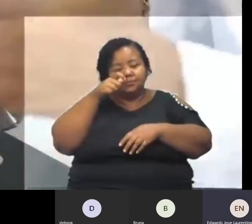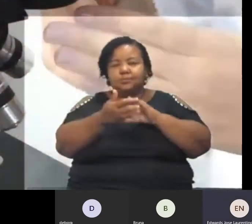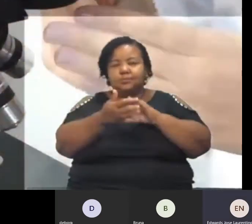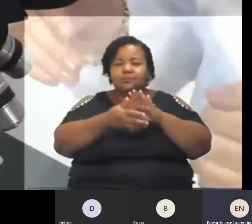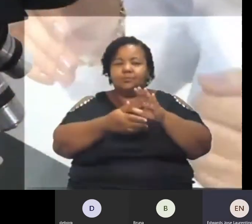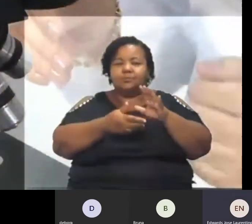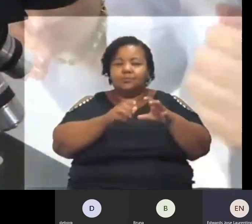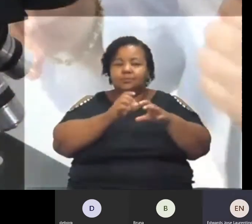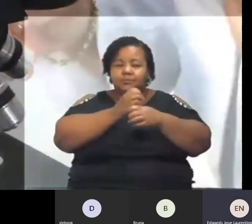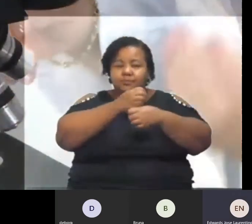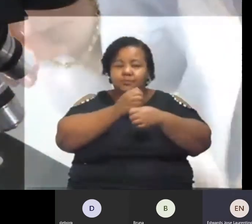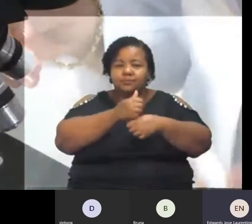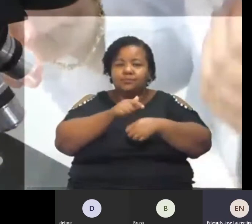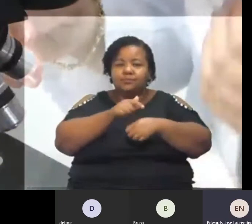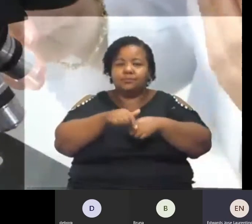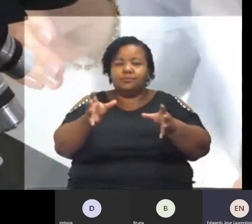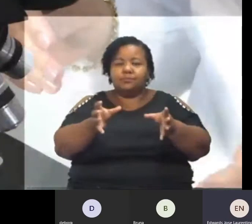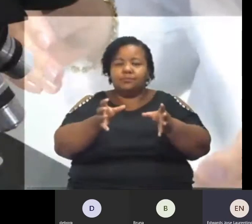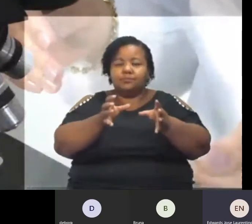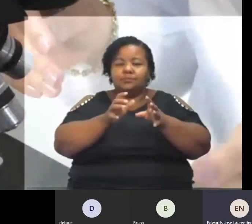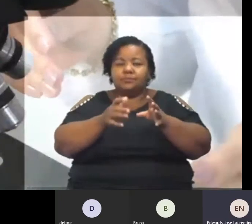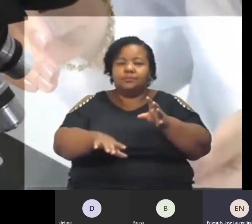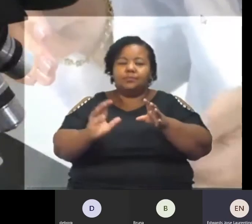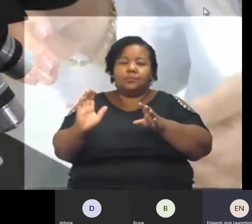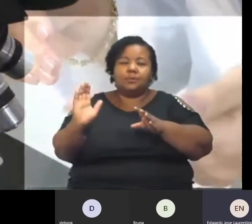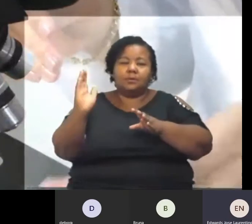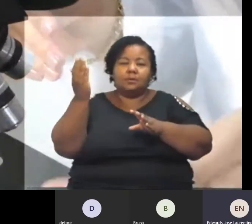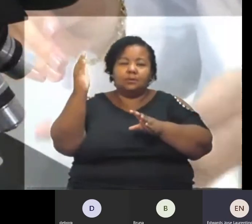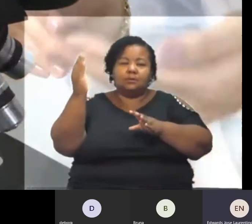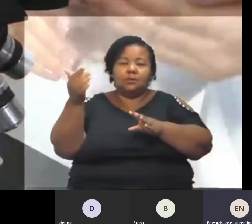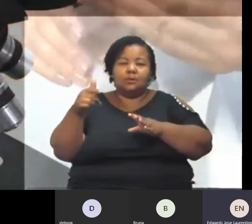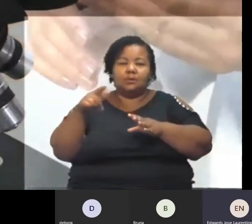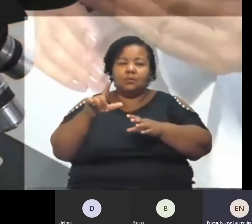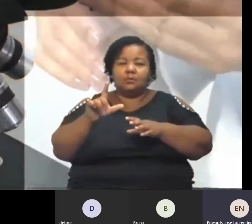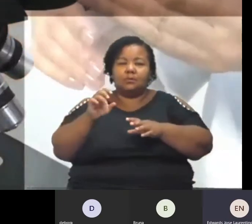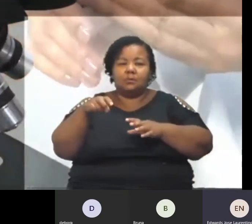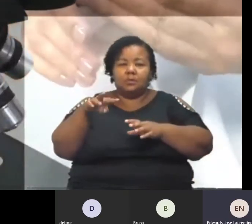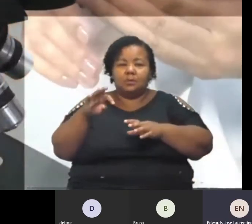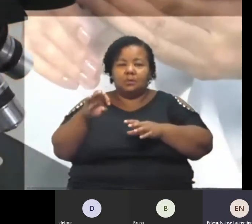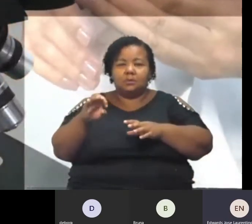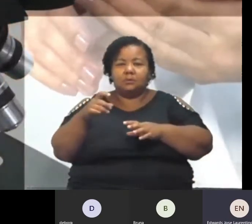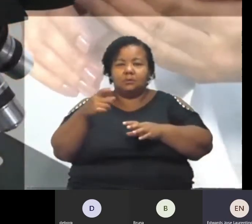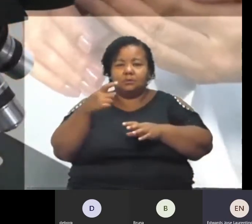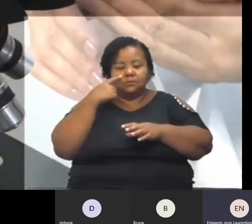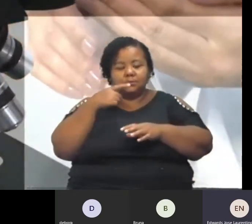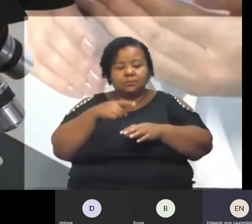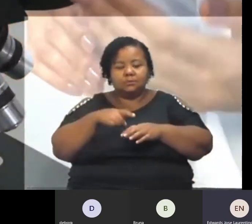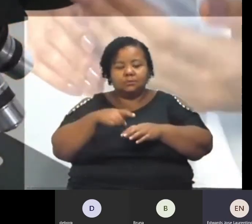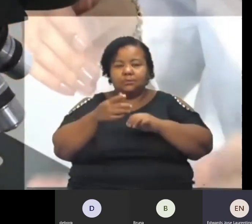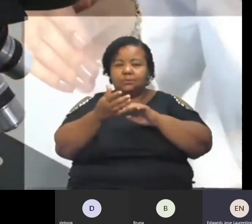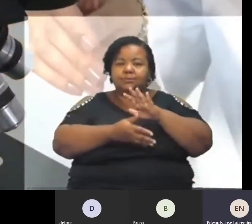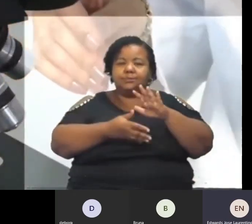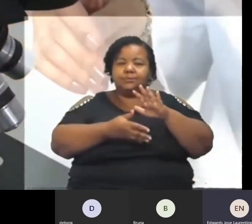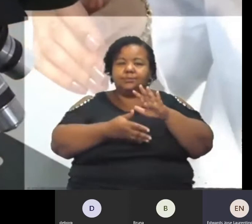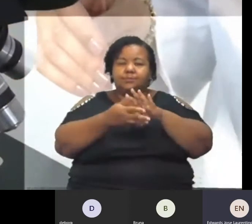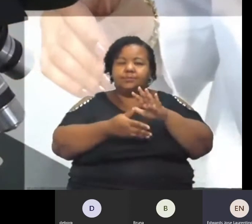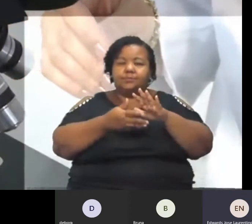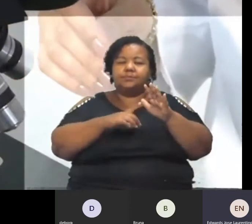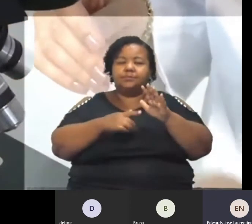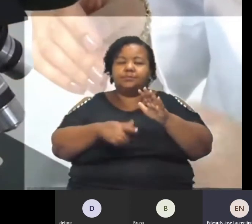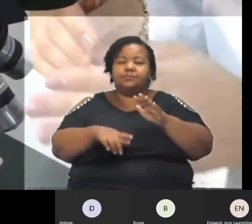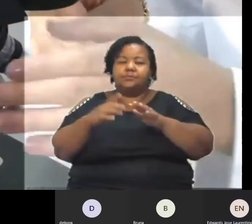microscópio, ele é um jogo de espelhos e lente. Então, você enxerga aqui uma imagem refletida, porque nós